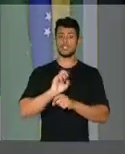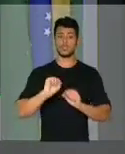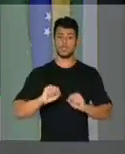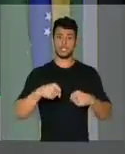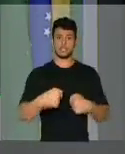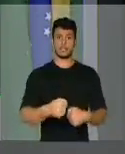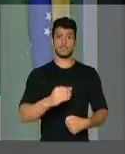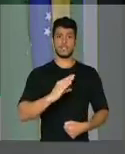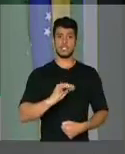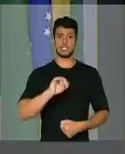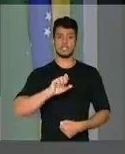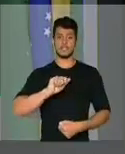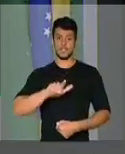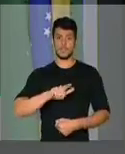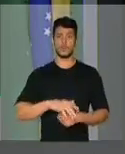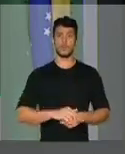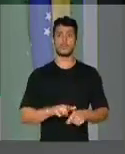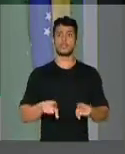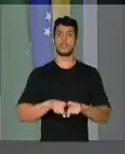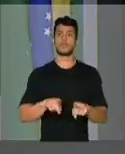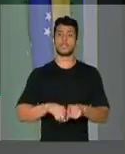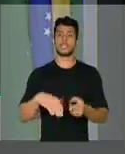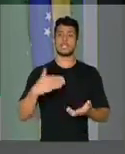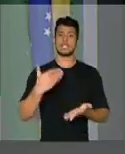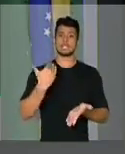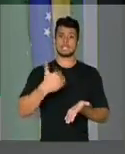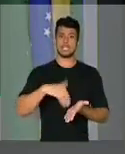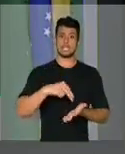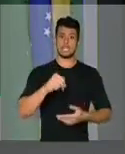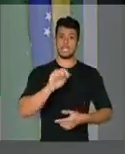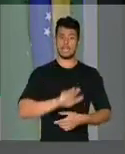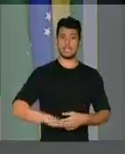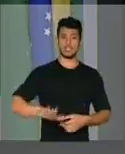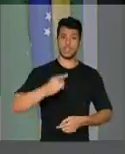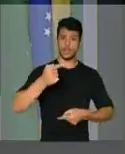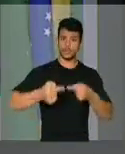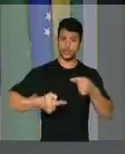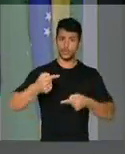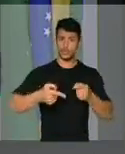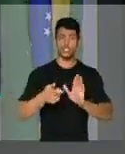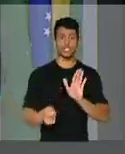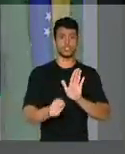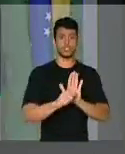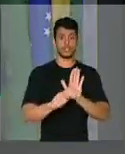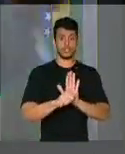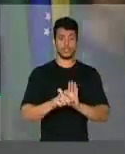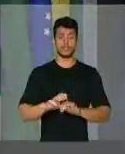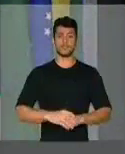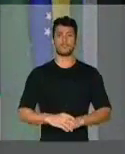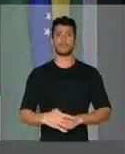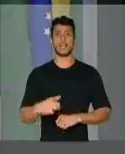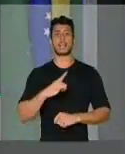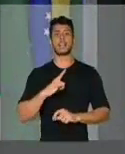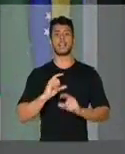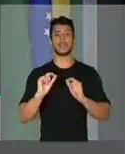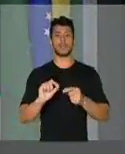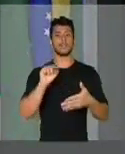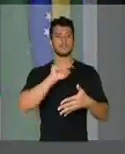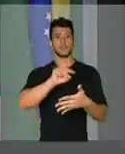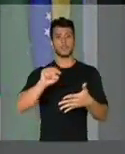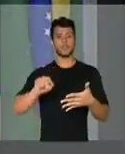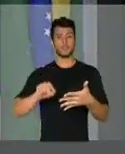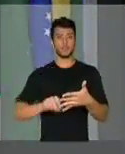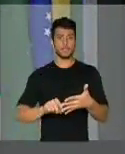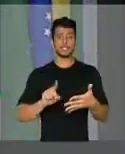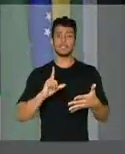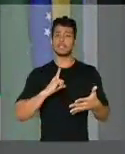a Secretaria Nacional de Política sobre Drogas. Entre as diretrizes, vale destacar